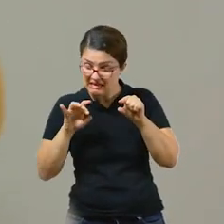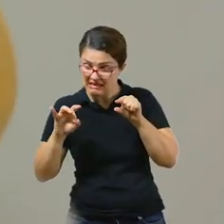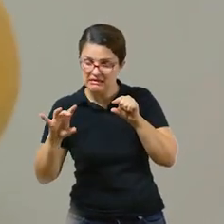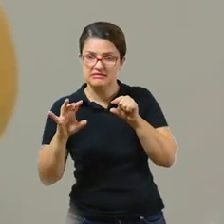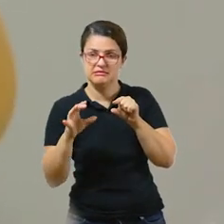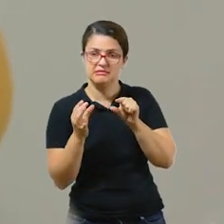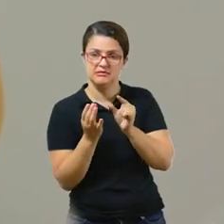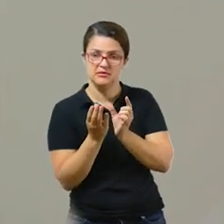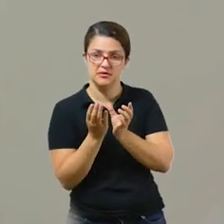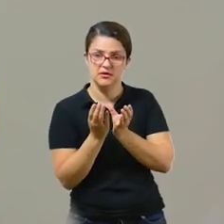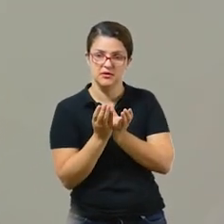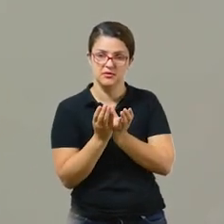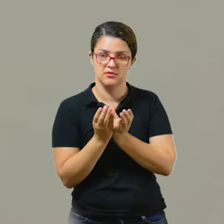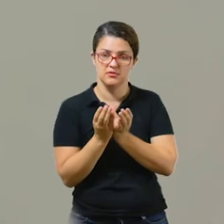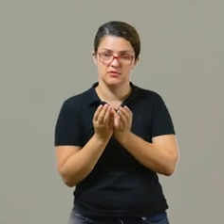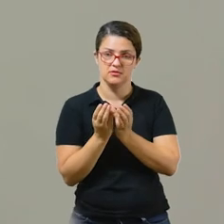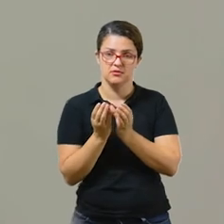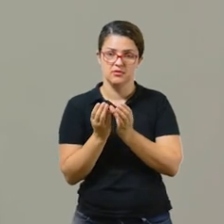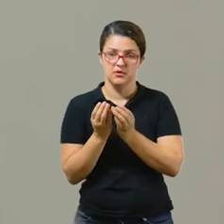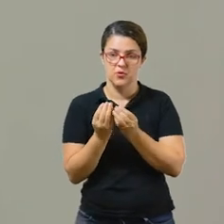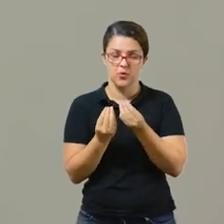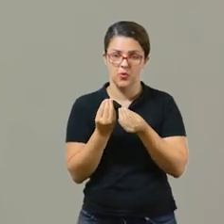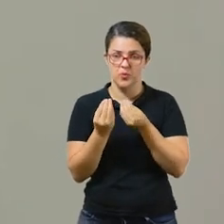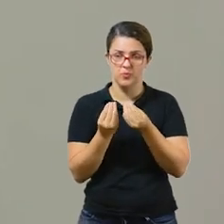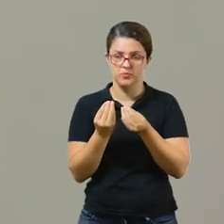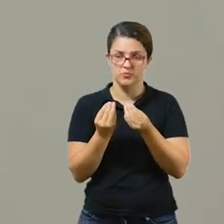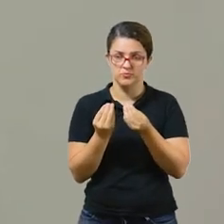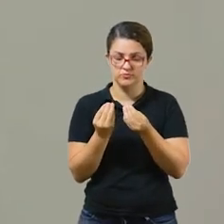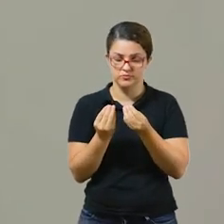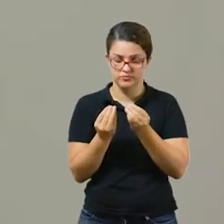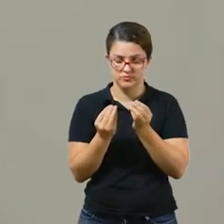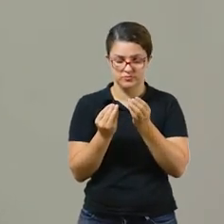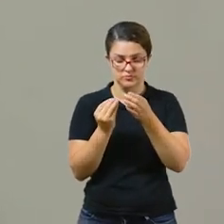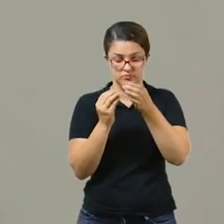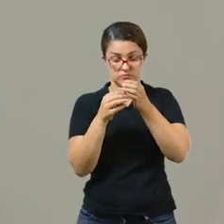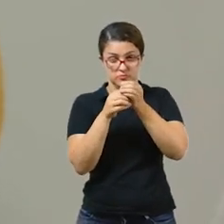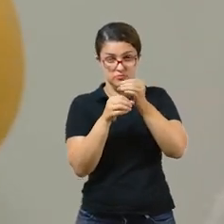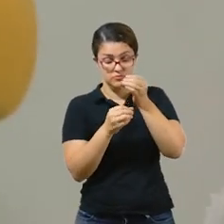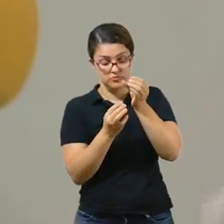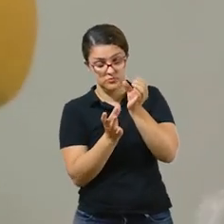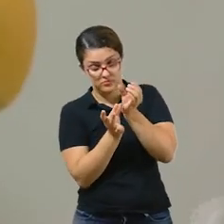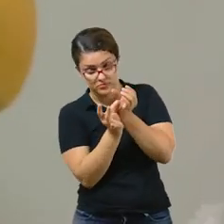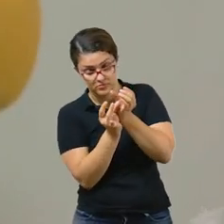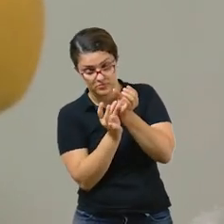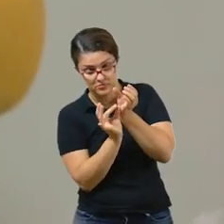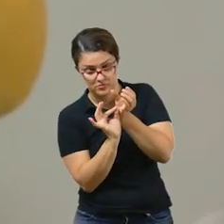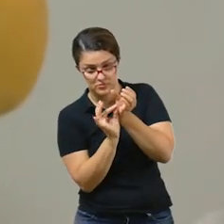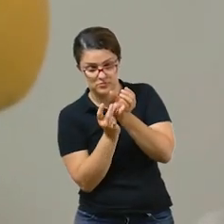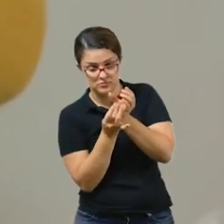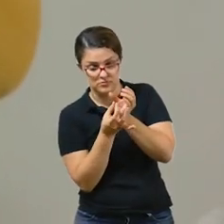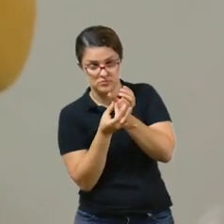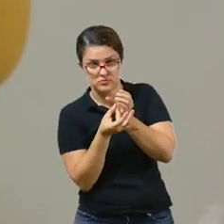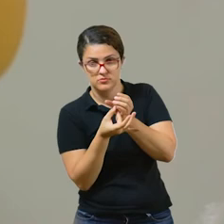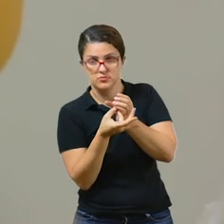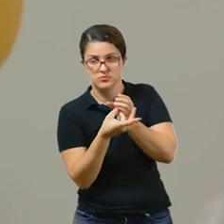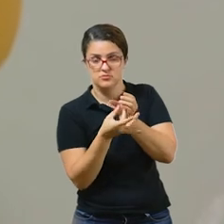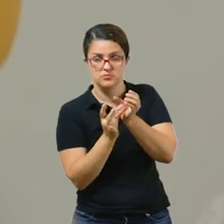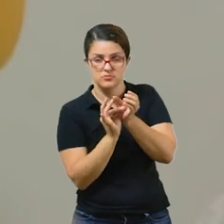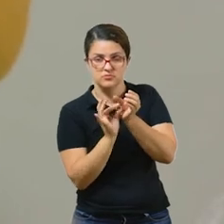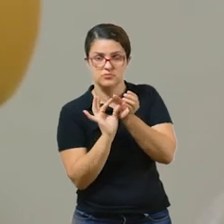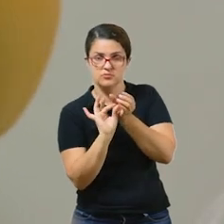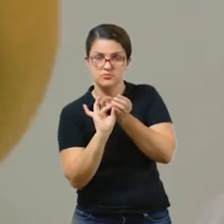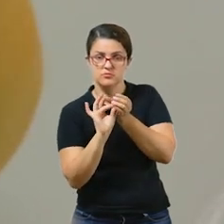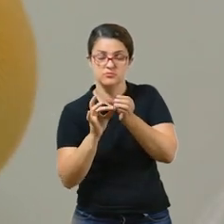próxima dobradura vai ser colar as nossas pontinhas para cima aqui, ó. Cola todas elas nesse